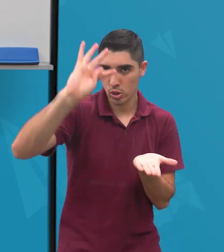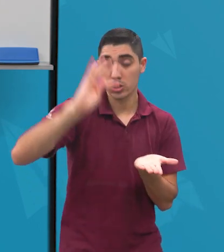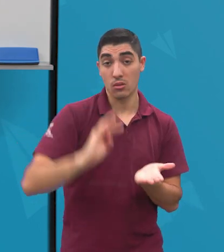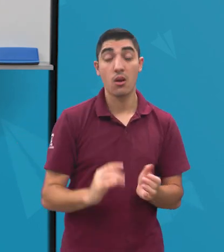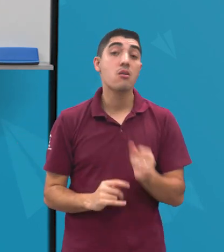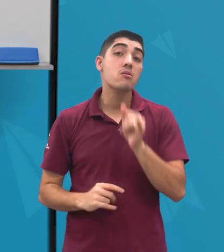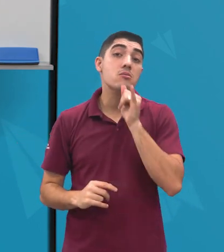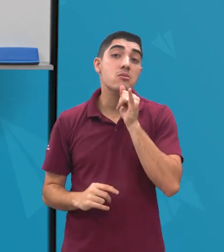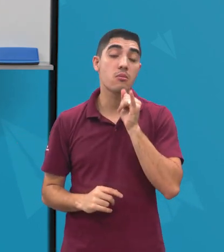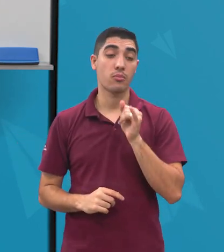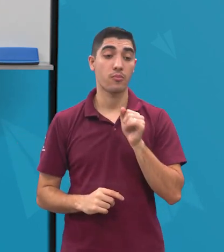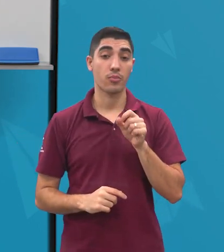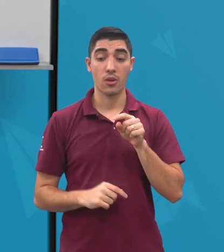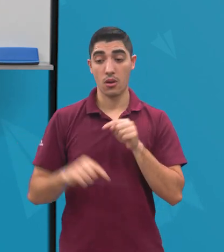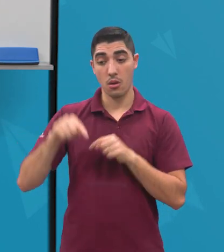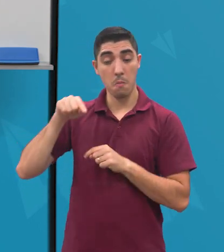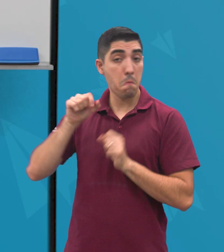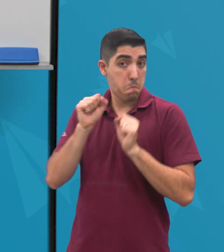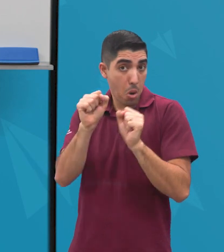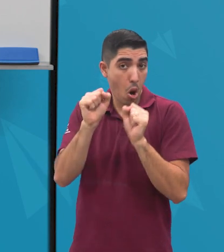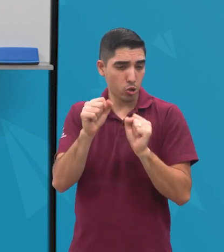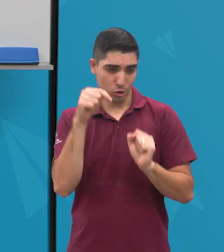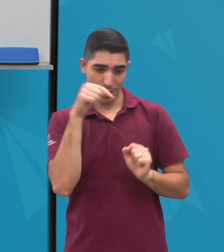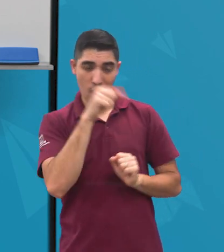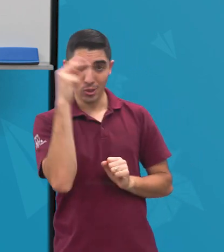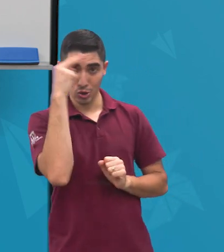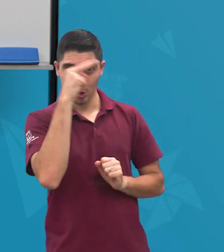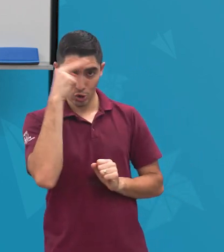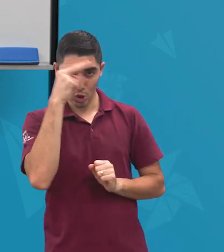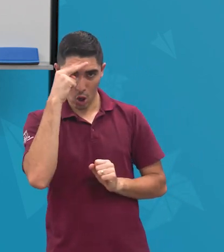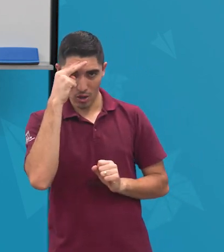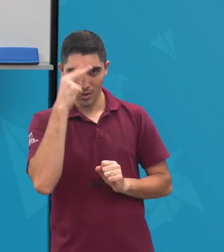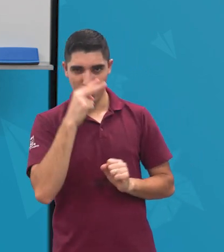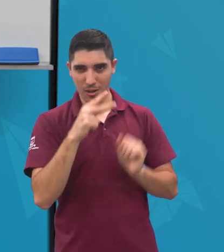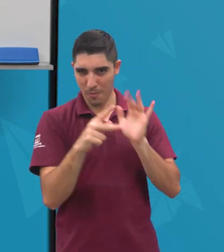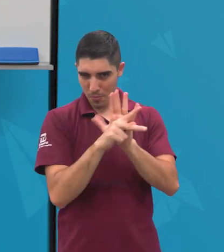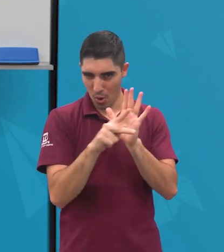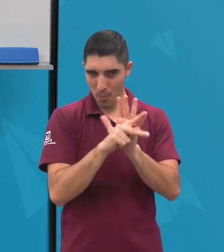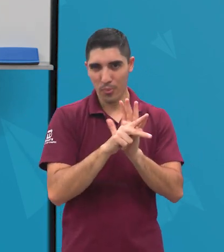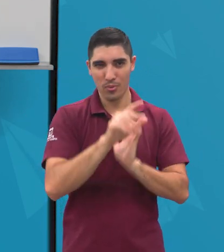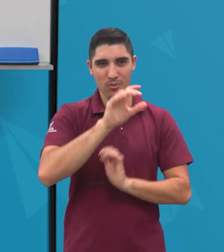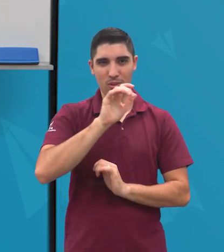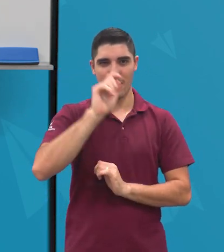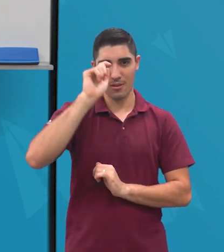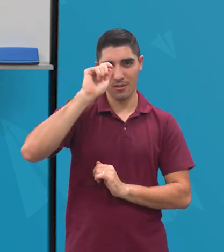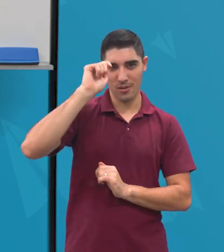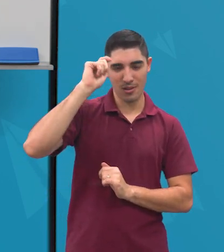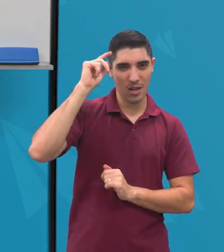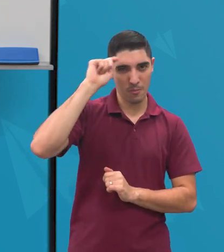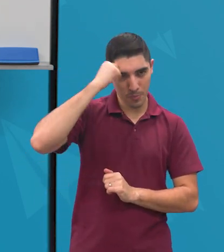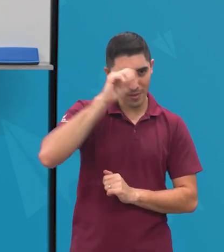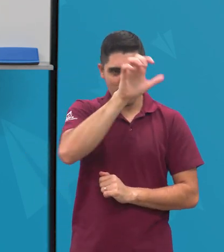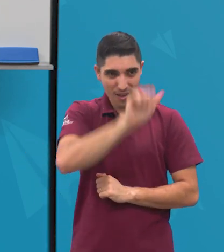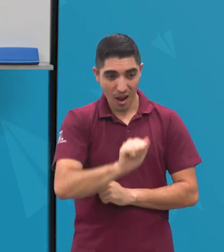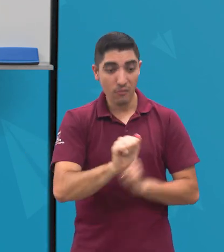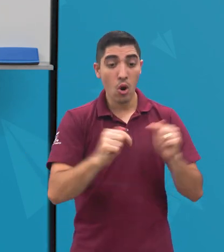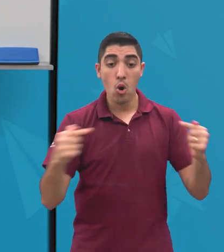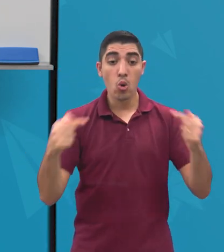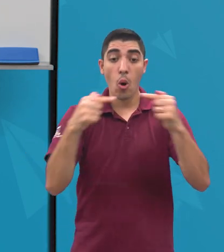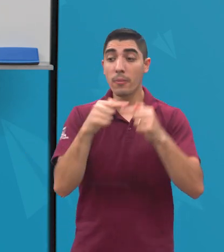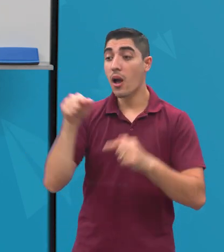com uma mitologia judaico-cristã, por exemplo, ou de outras perspectivas